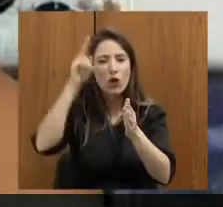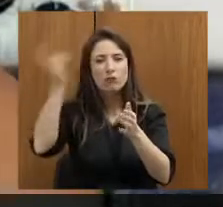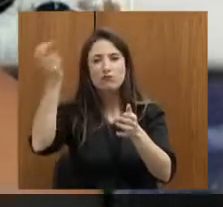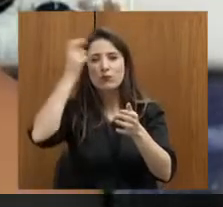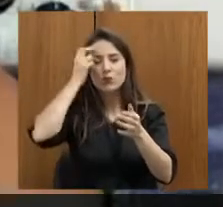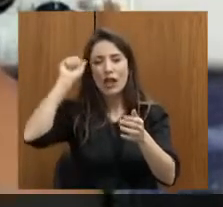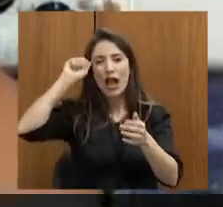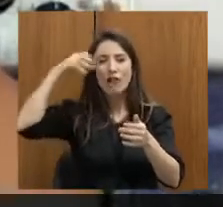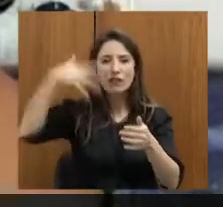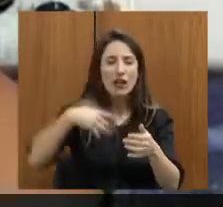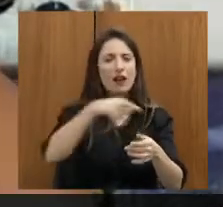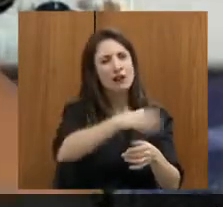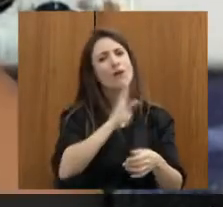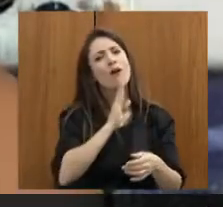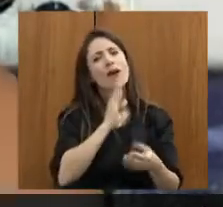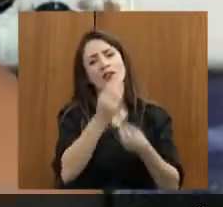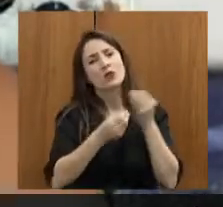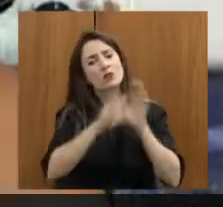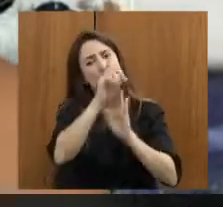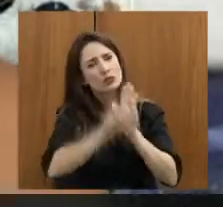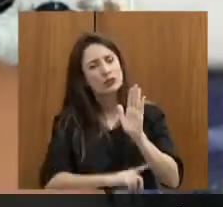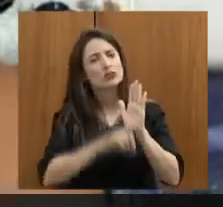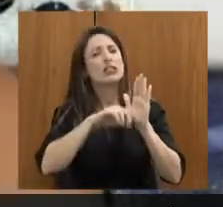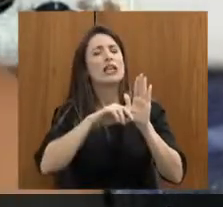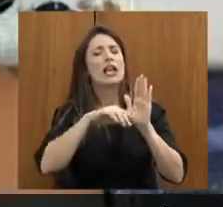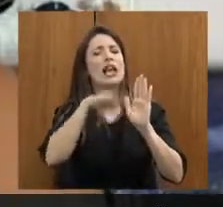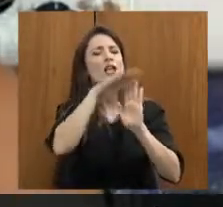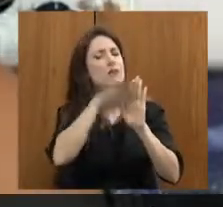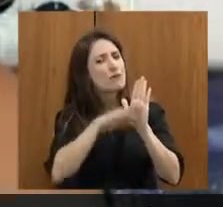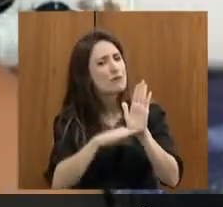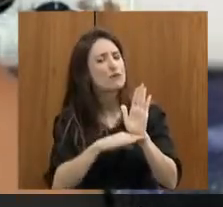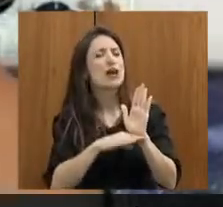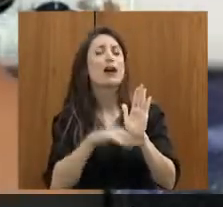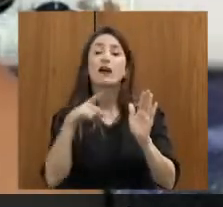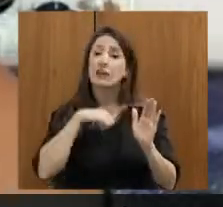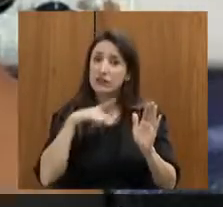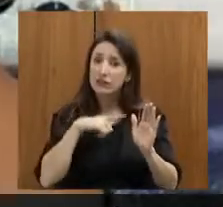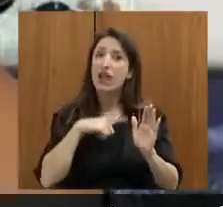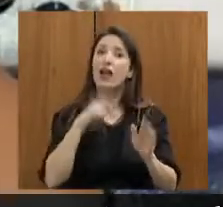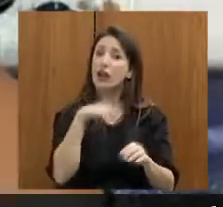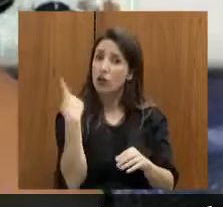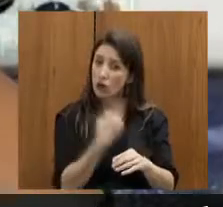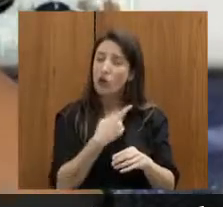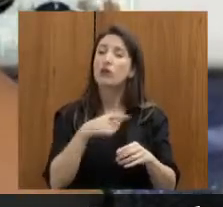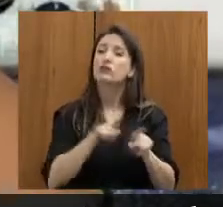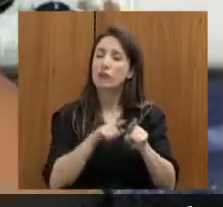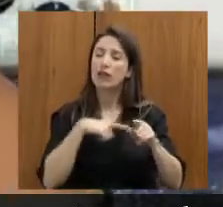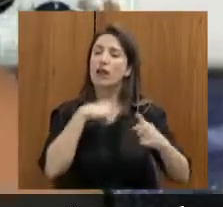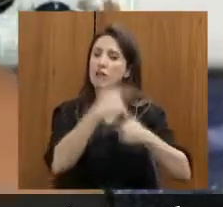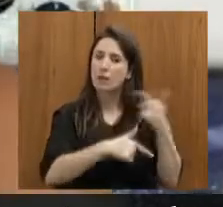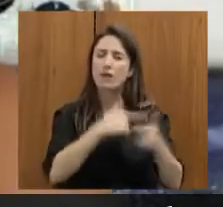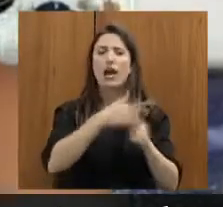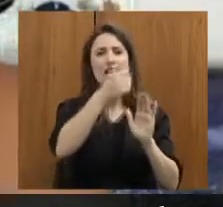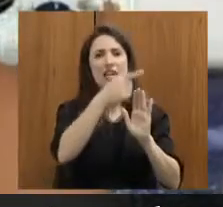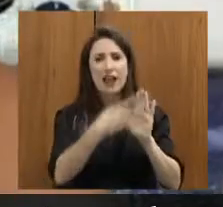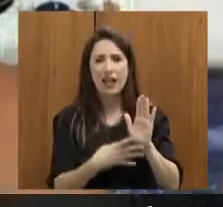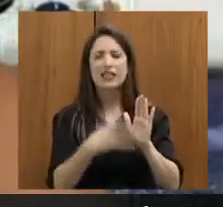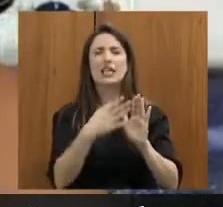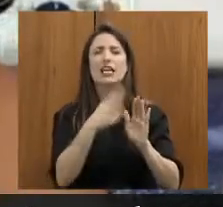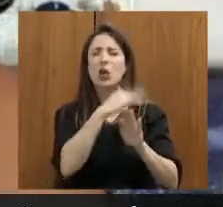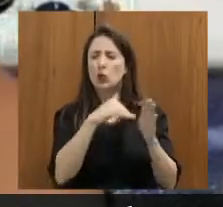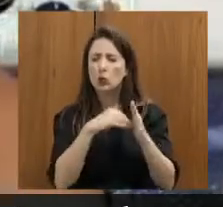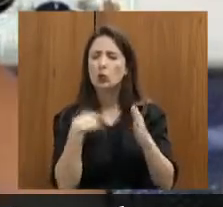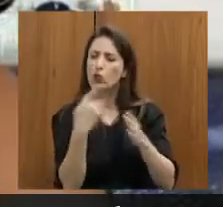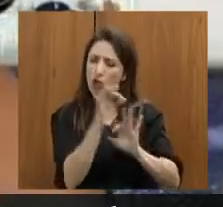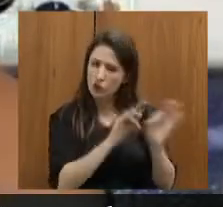gerir personalidades coletividade a gente tem a Kia botou a distribuição de tarefas de tudo do que a gente pai agora